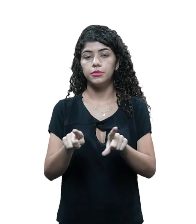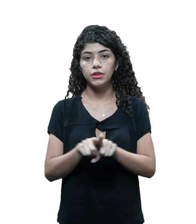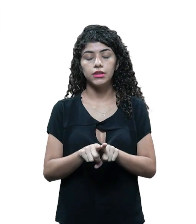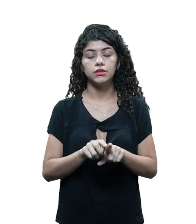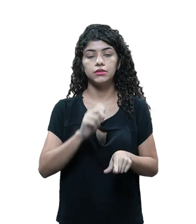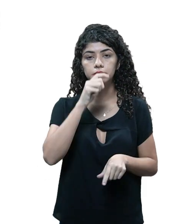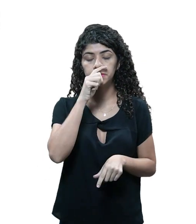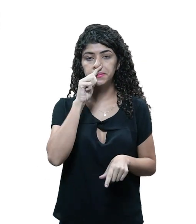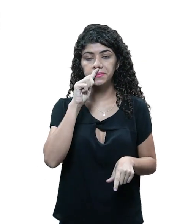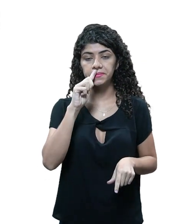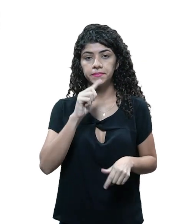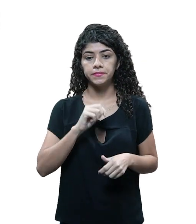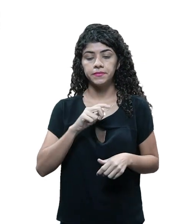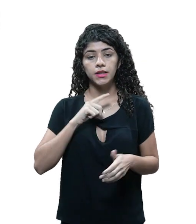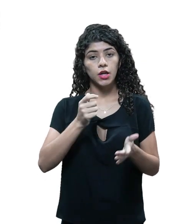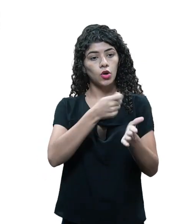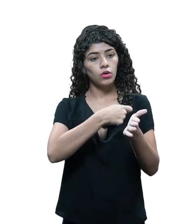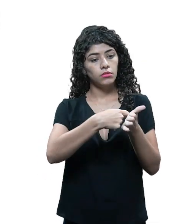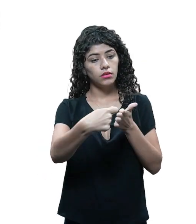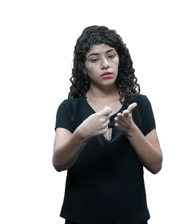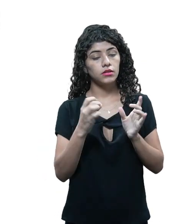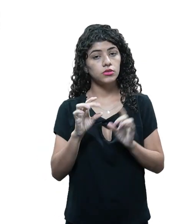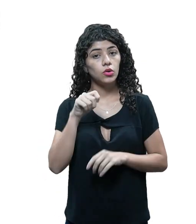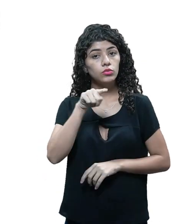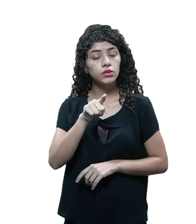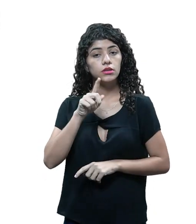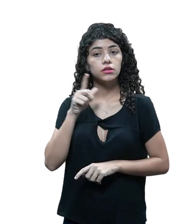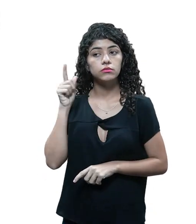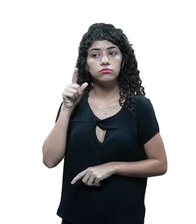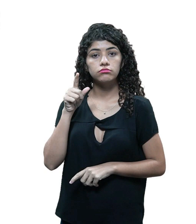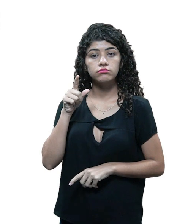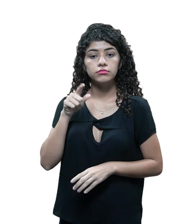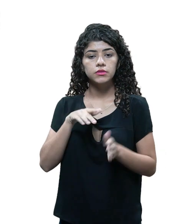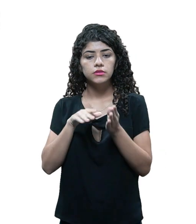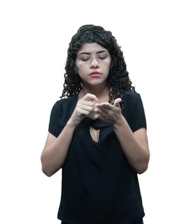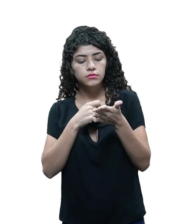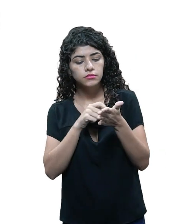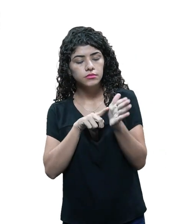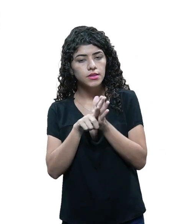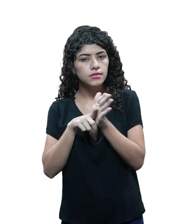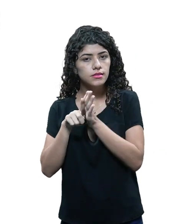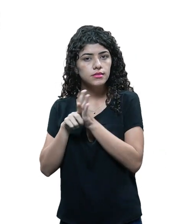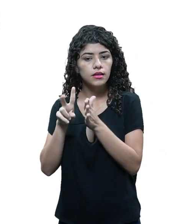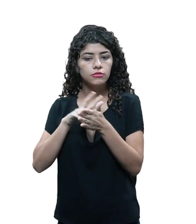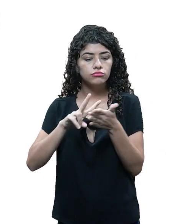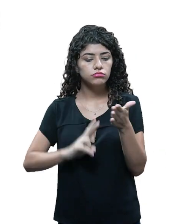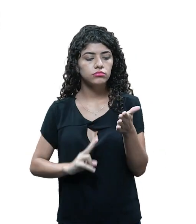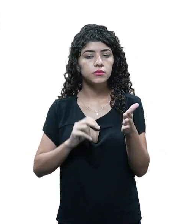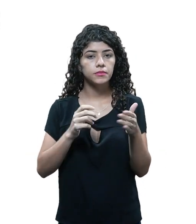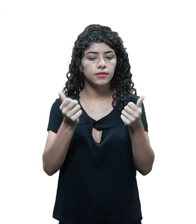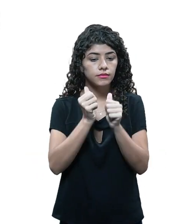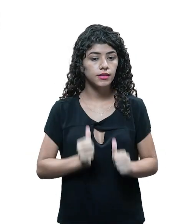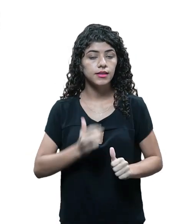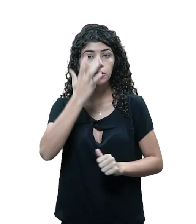de roteiro tem até uma linha que vai só para você consultar, levar seu texto